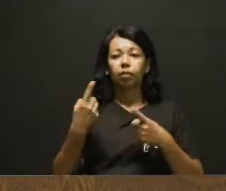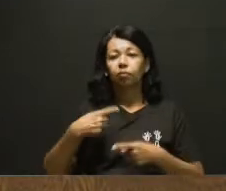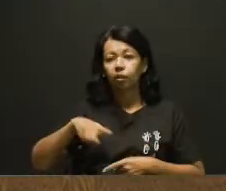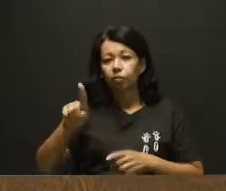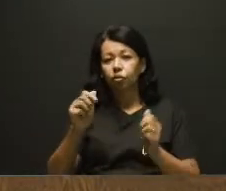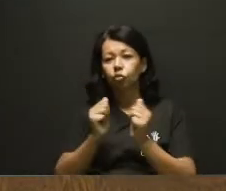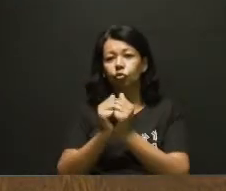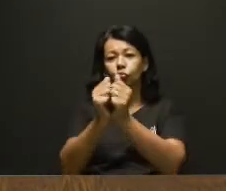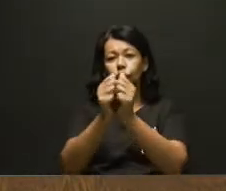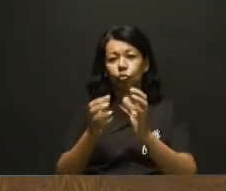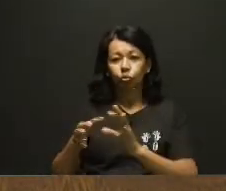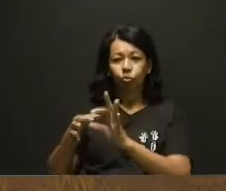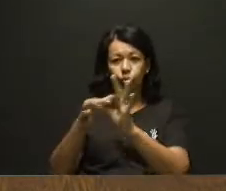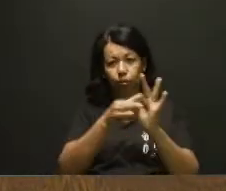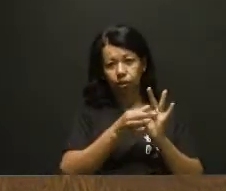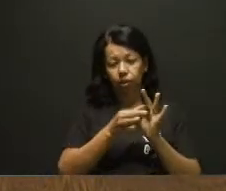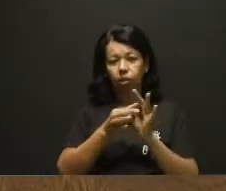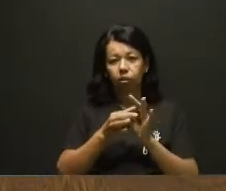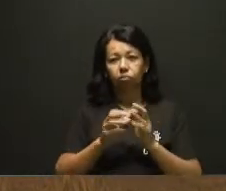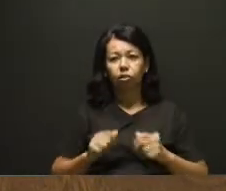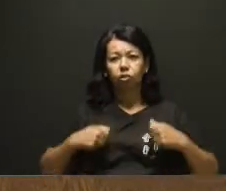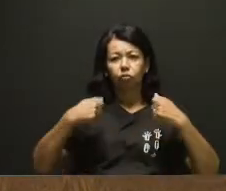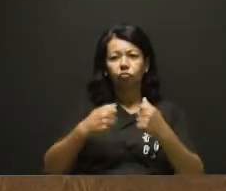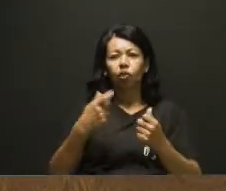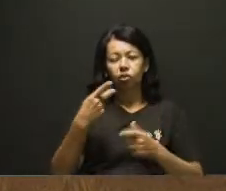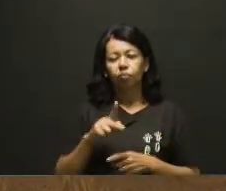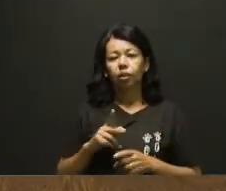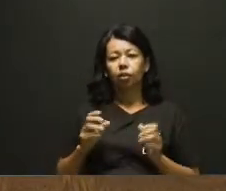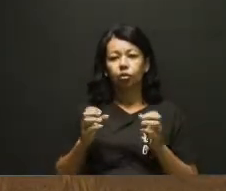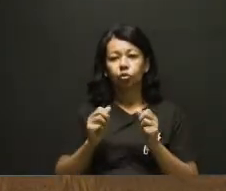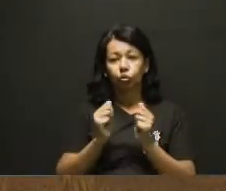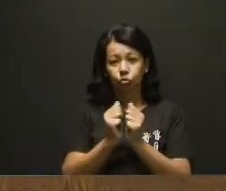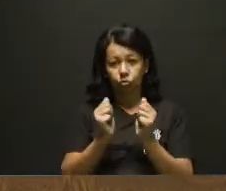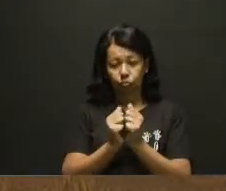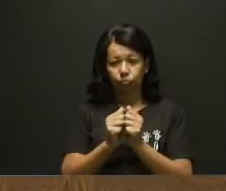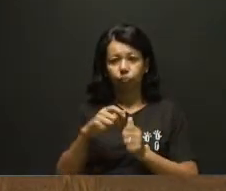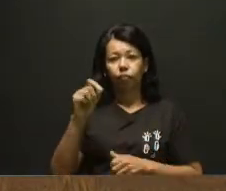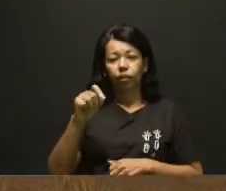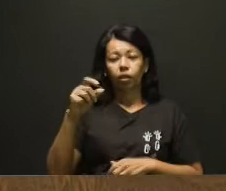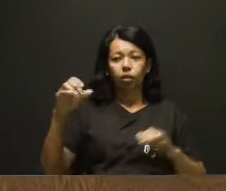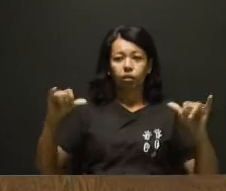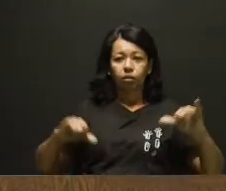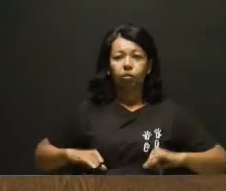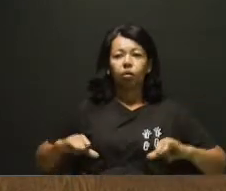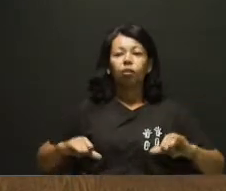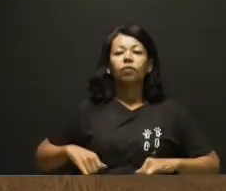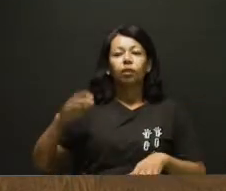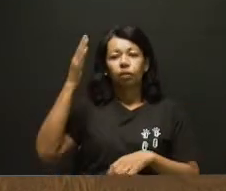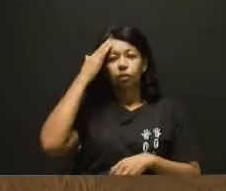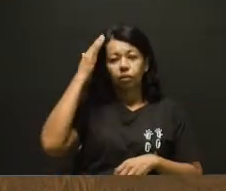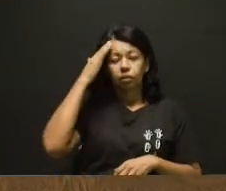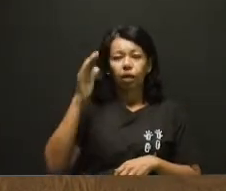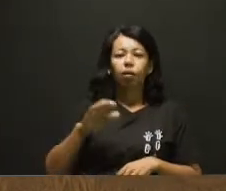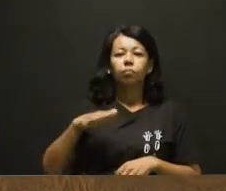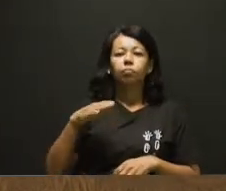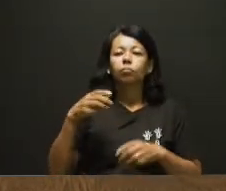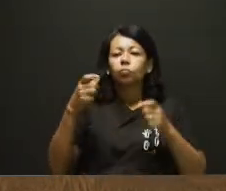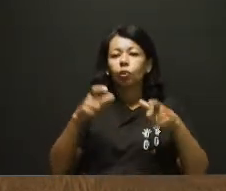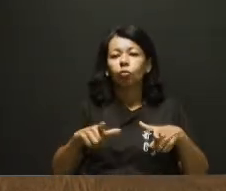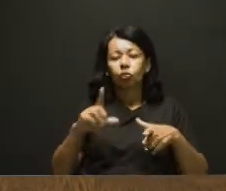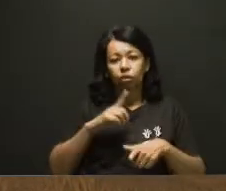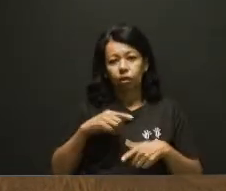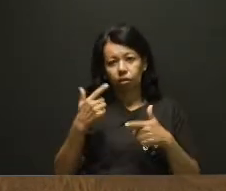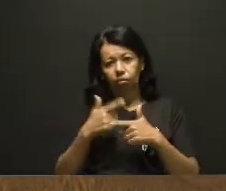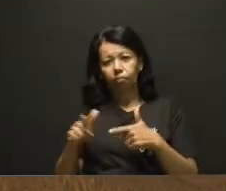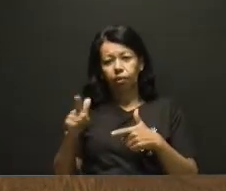unir esforços para criativos instrução conjunto em sofre sabe efetivamente onde o calo e aperta entanto muito otimista de